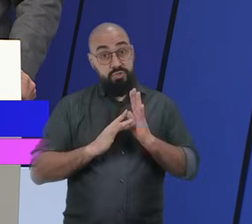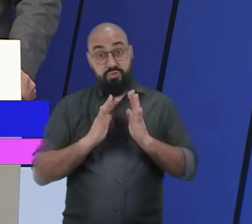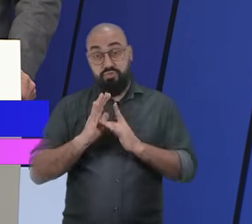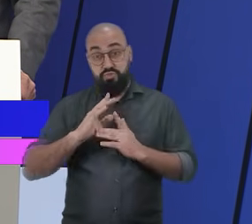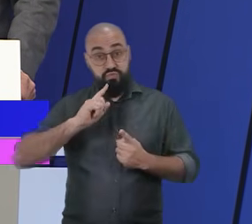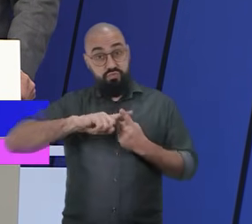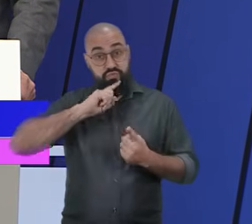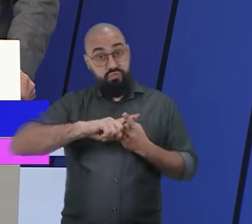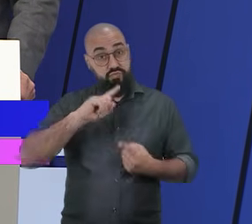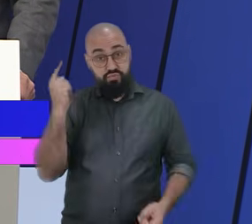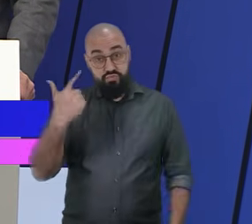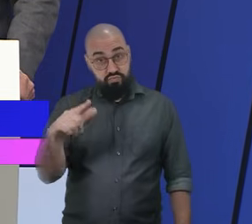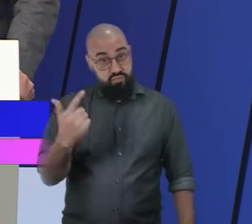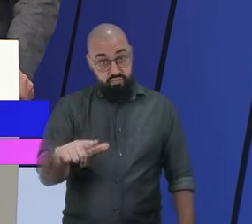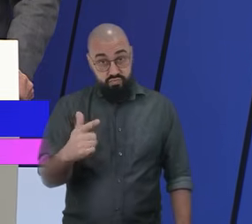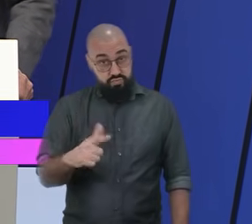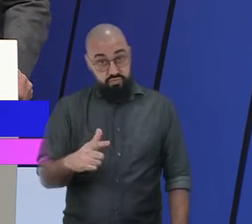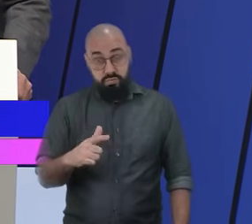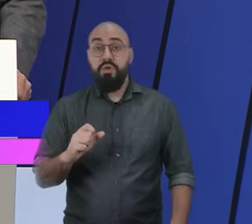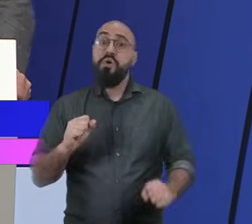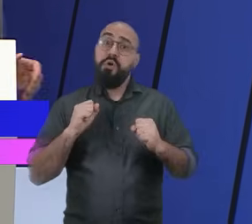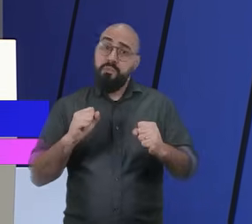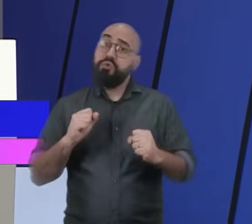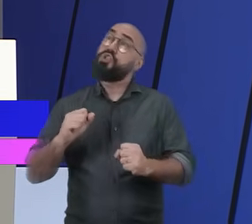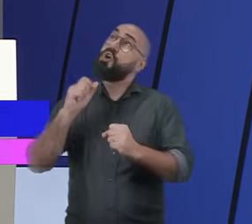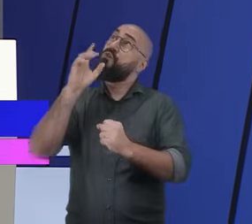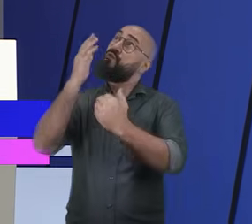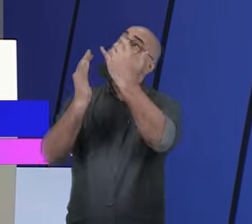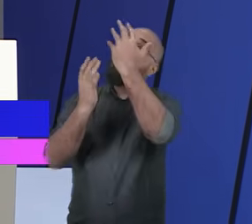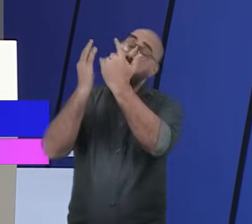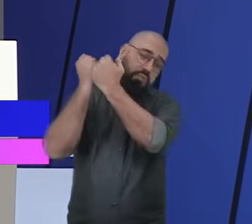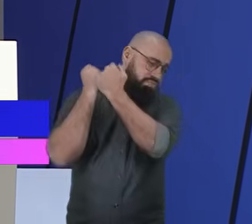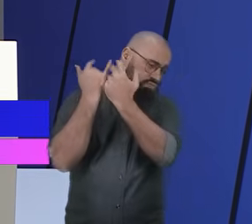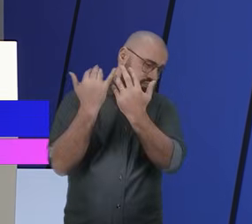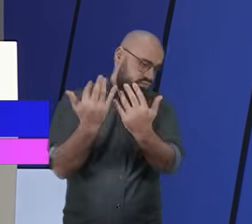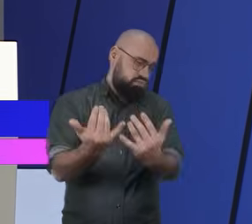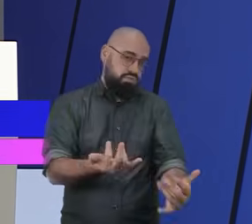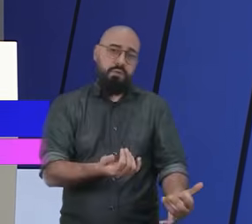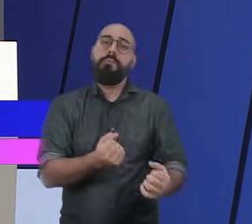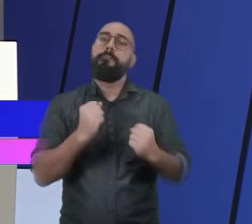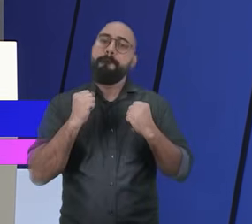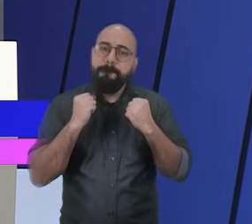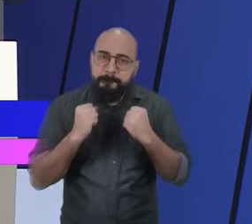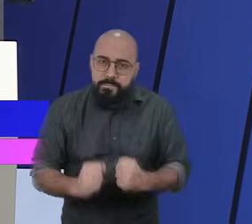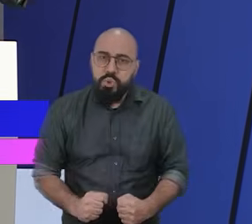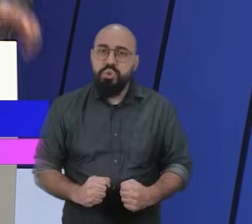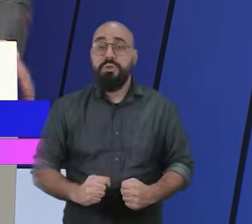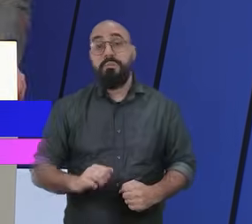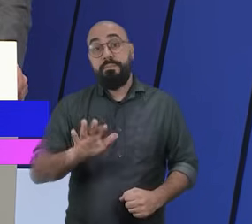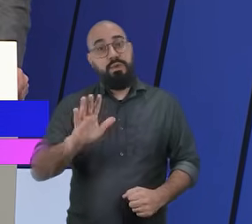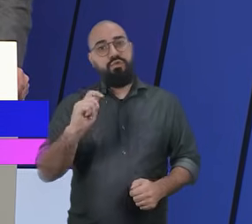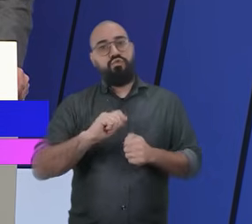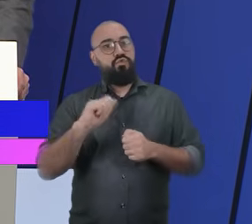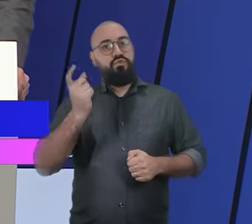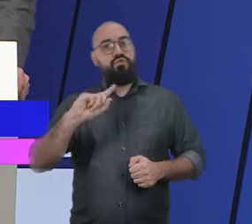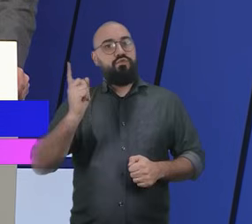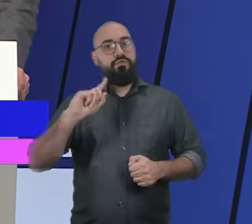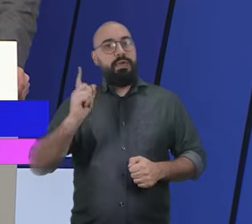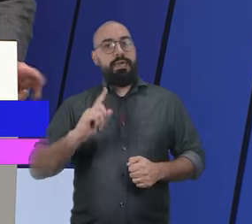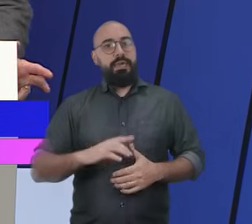Jesus não se vinga deles. Jesus até podia mandar descer fogo do céu, igual João quis lá, ó, desça fogo do céu e queime a todos, mas ele não